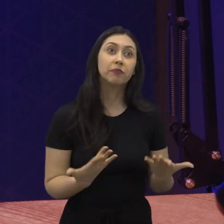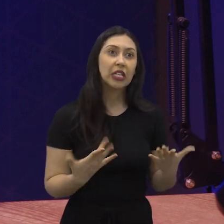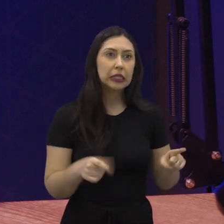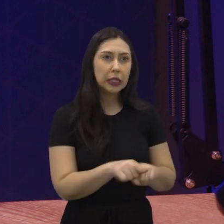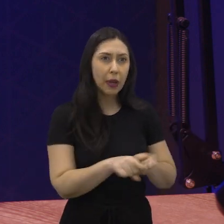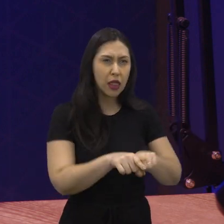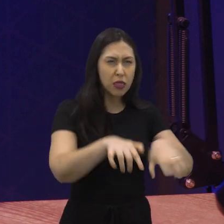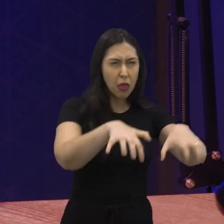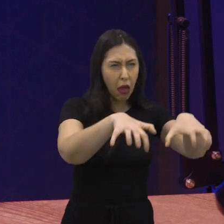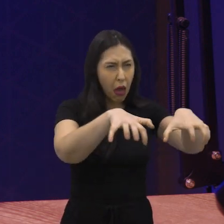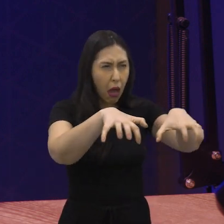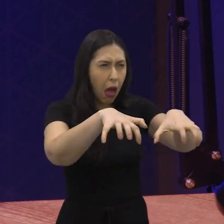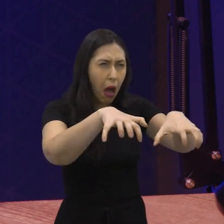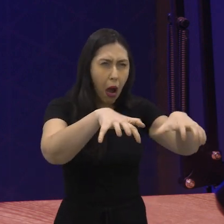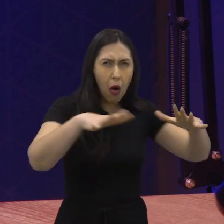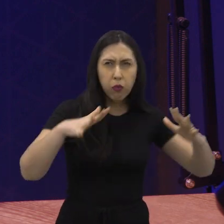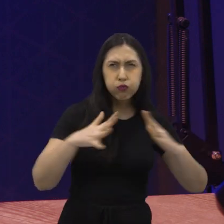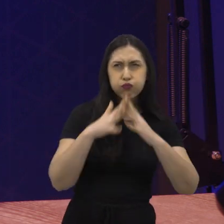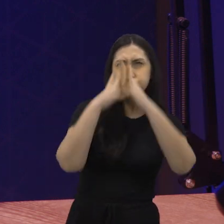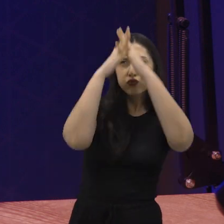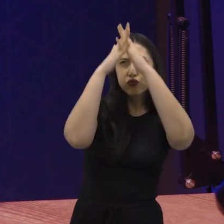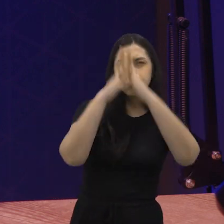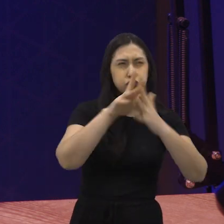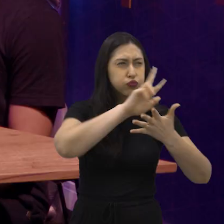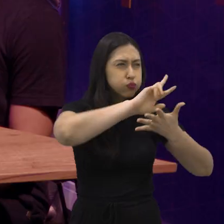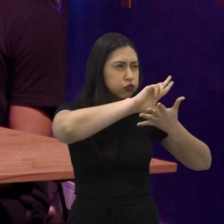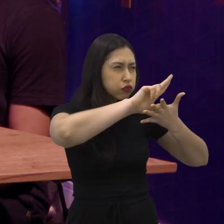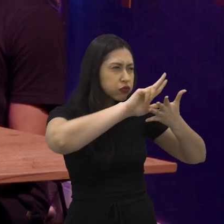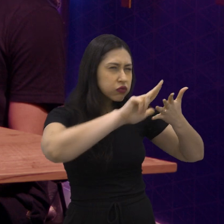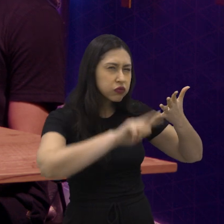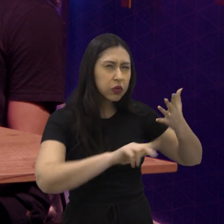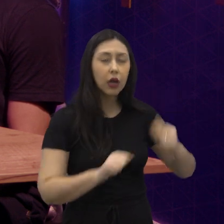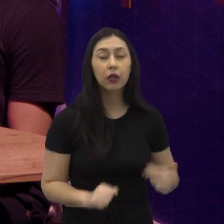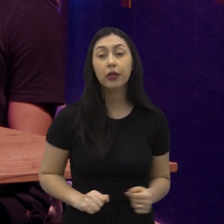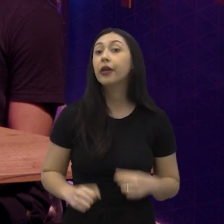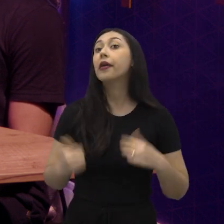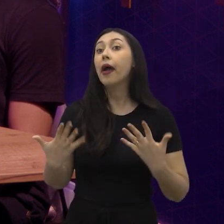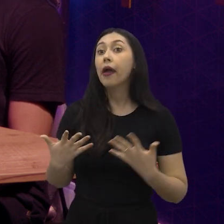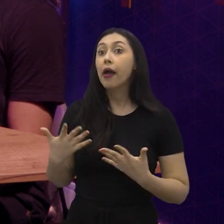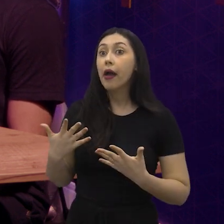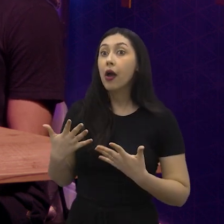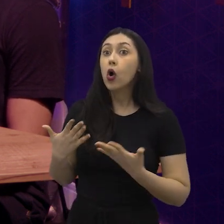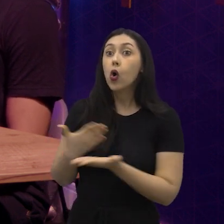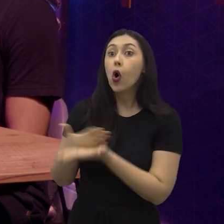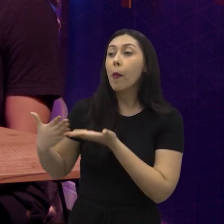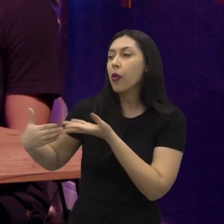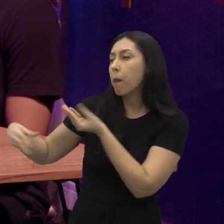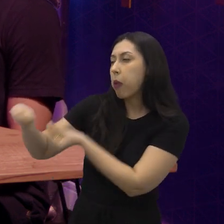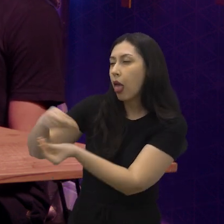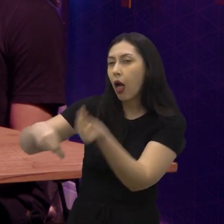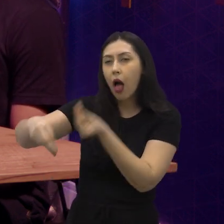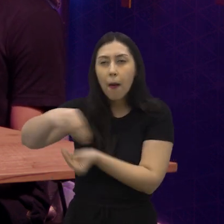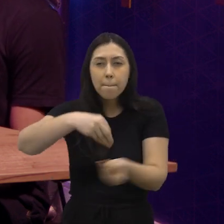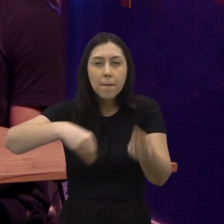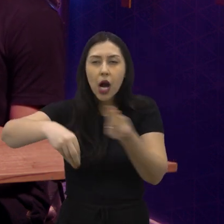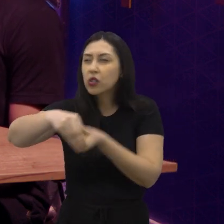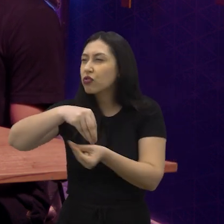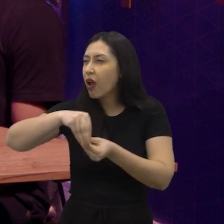né, gótico, trazendo, enfim, diversos elementos. E a galera começou a misturar várias